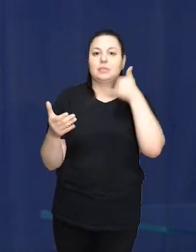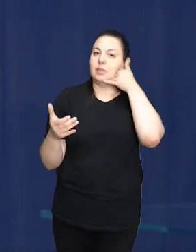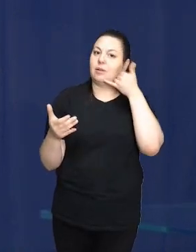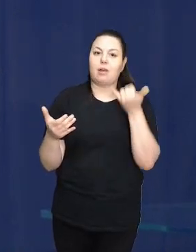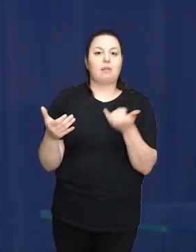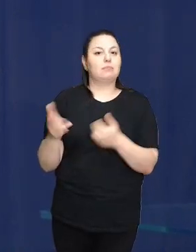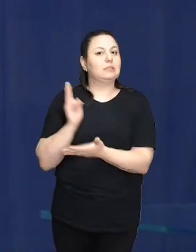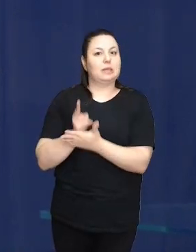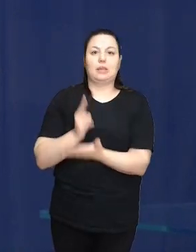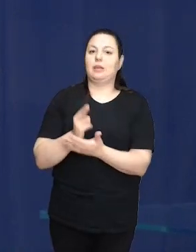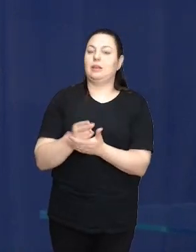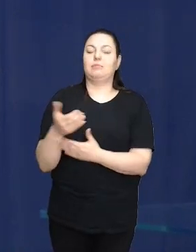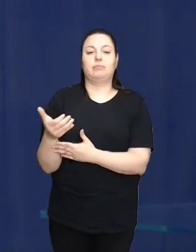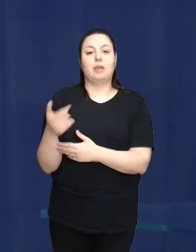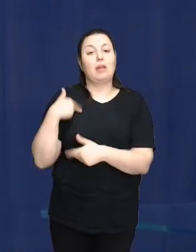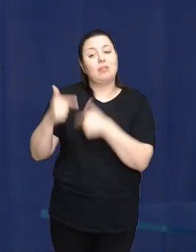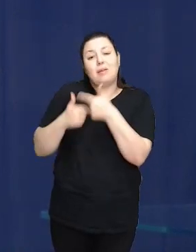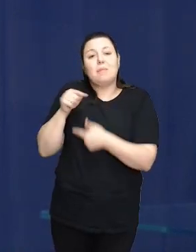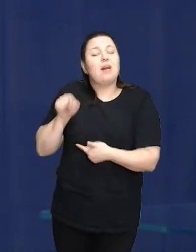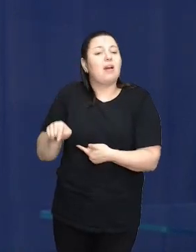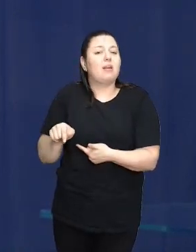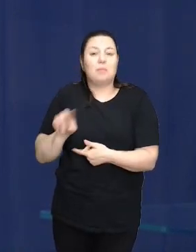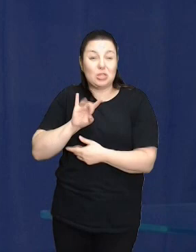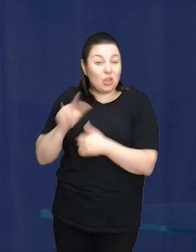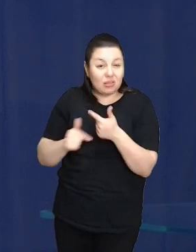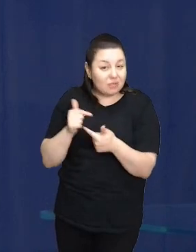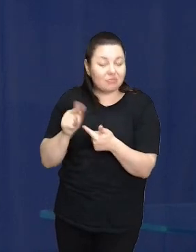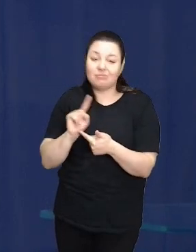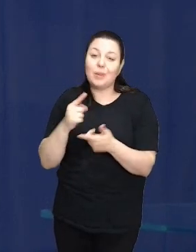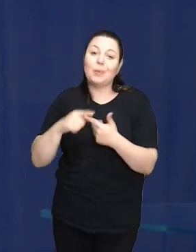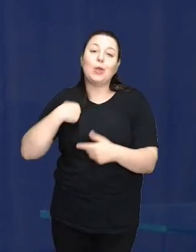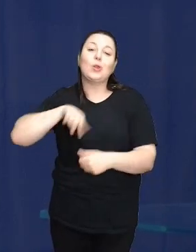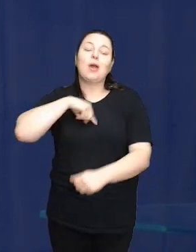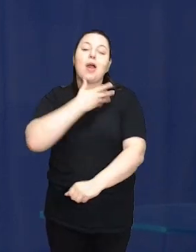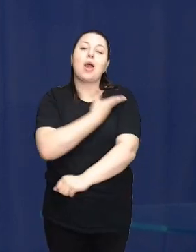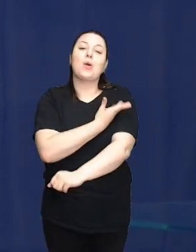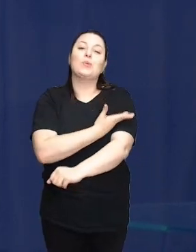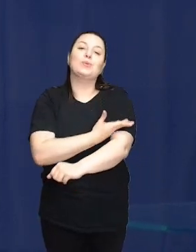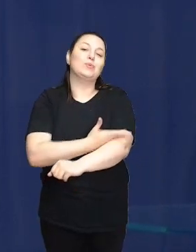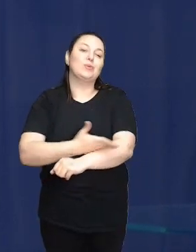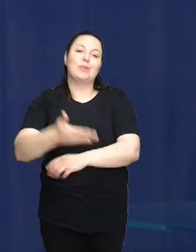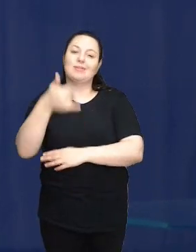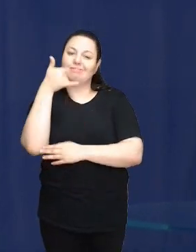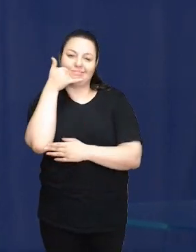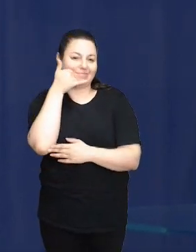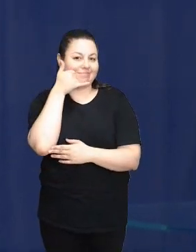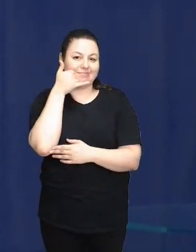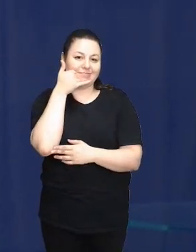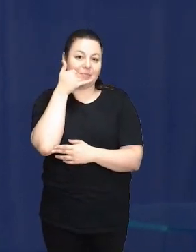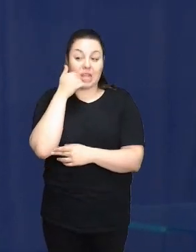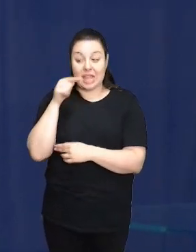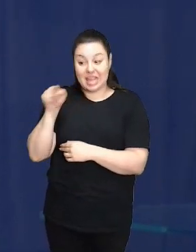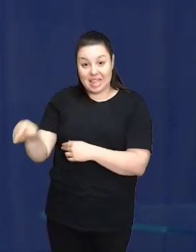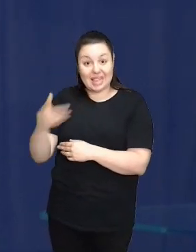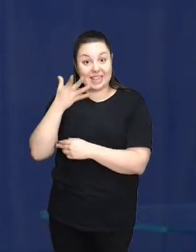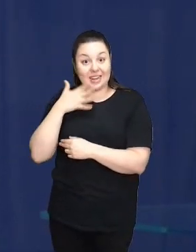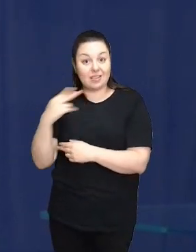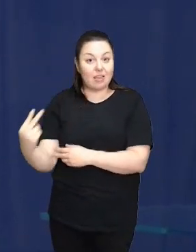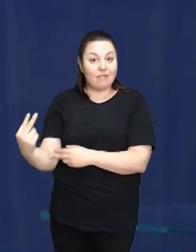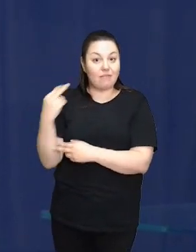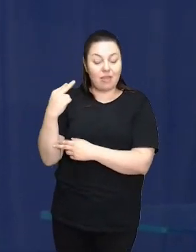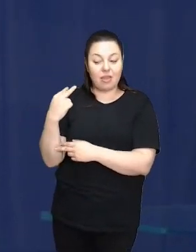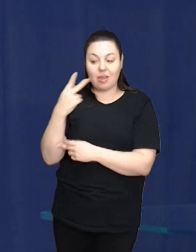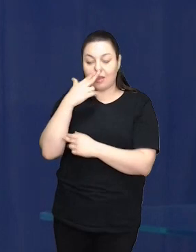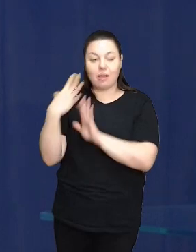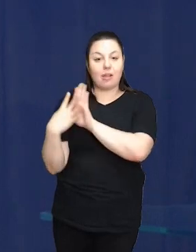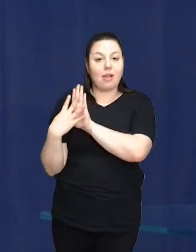mas não é só o trabalho, é que a gente está acostumado a estar com o celular o tempo inteiro. E criança aprende pelo exemplo. Então, eu tenho pensado muito, qual